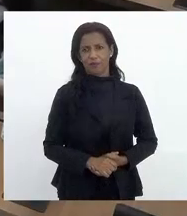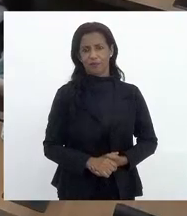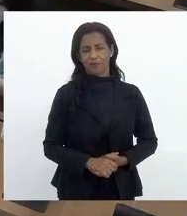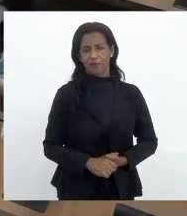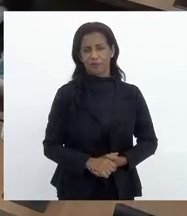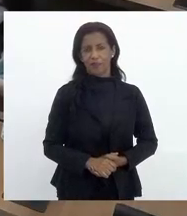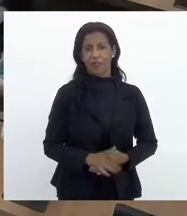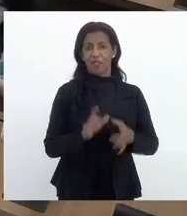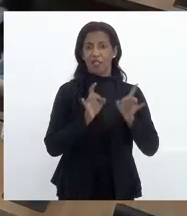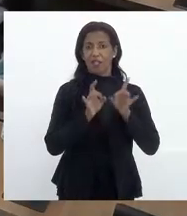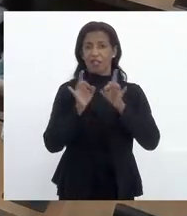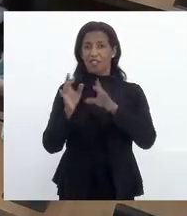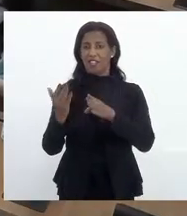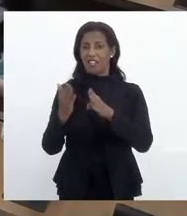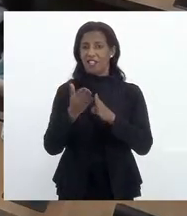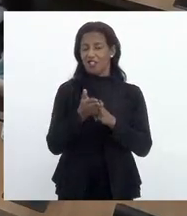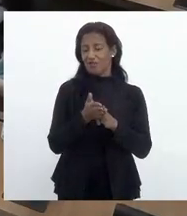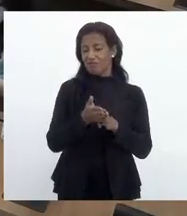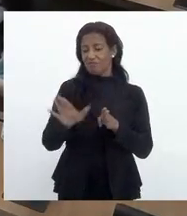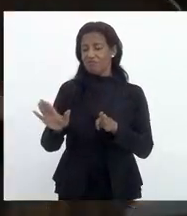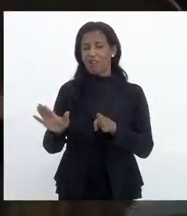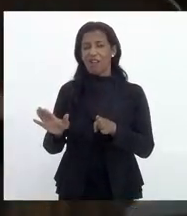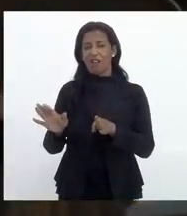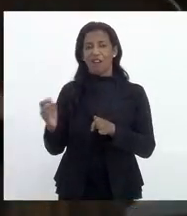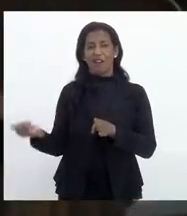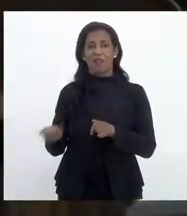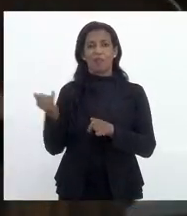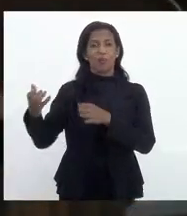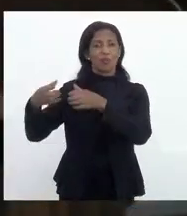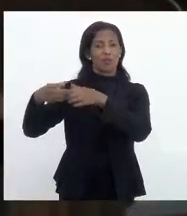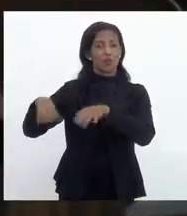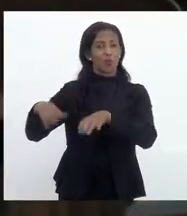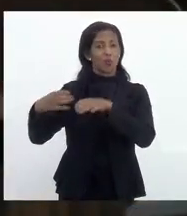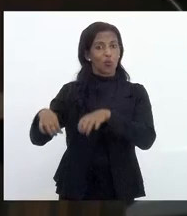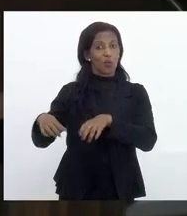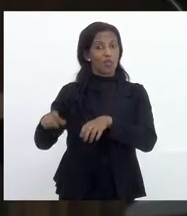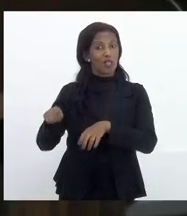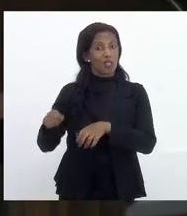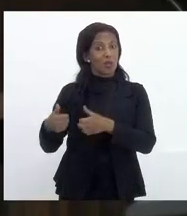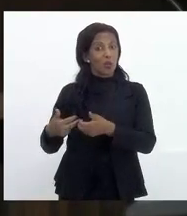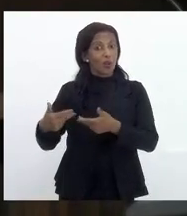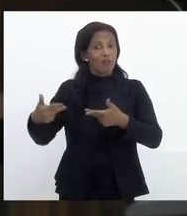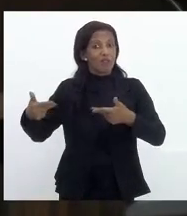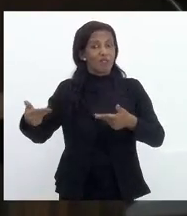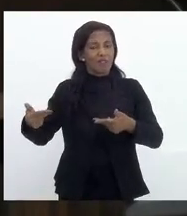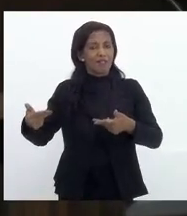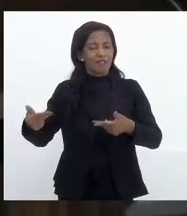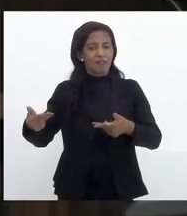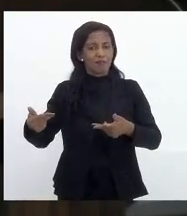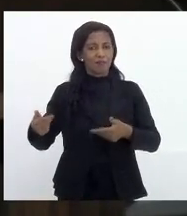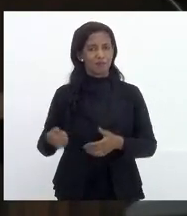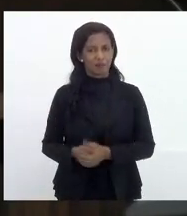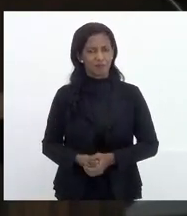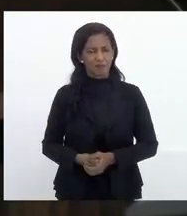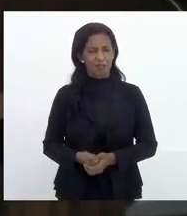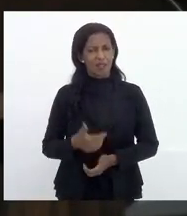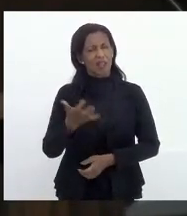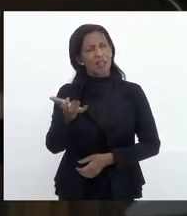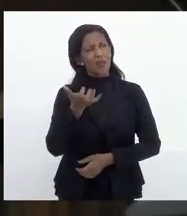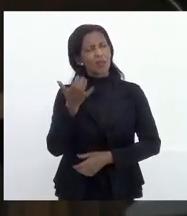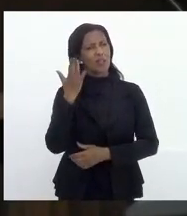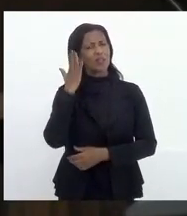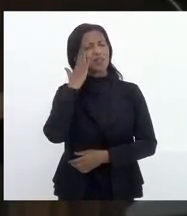e te deixa para trás a importância do concurso público que qualifica eu queria